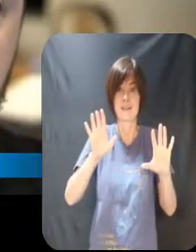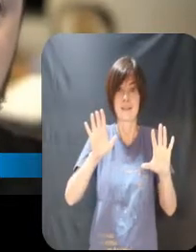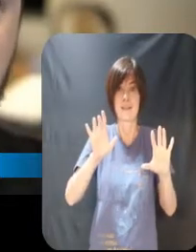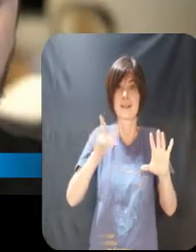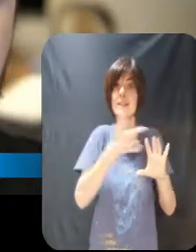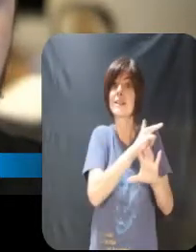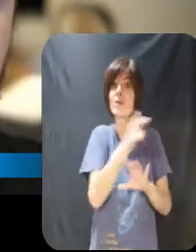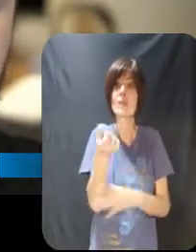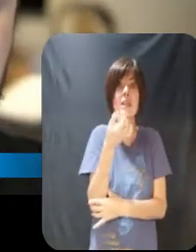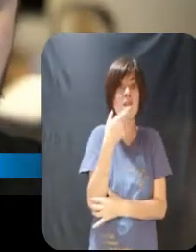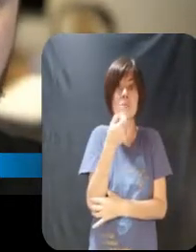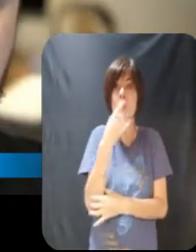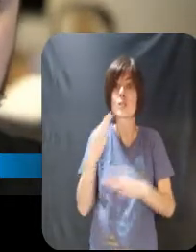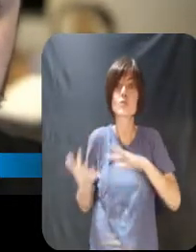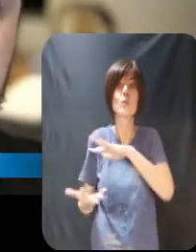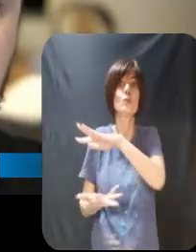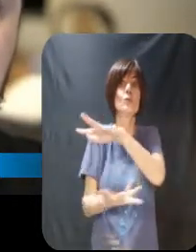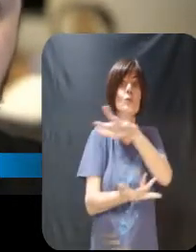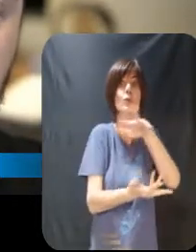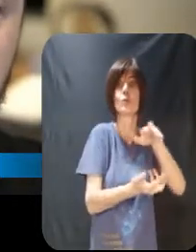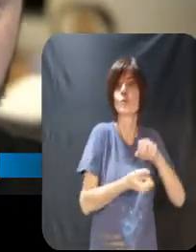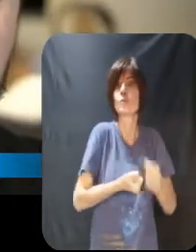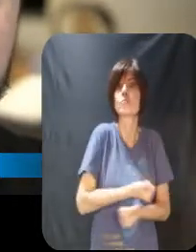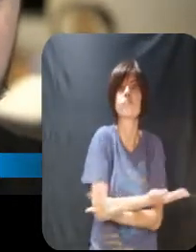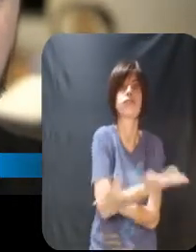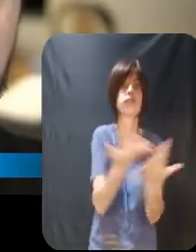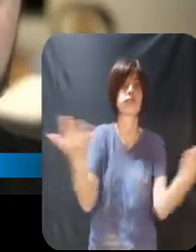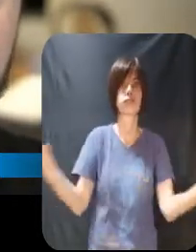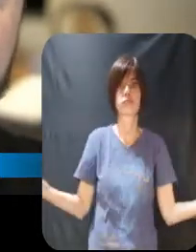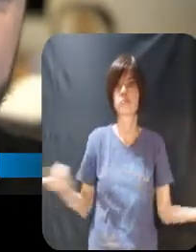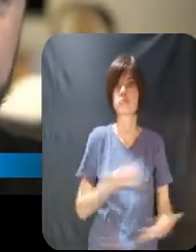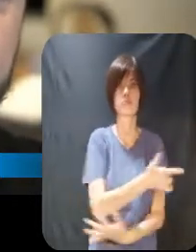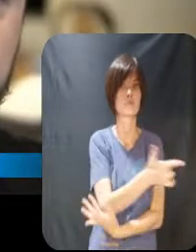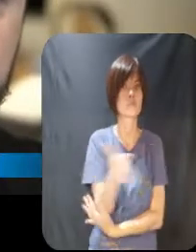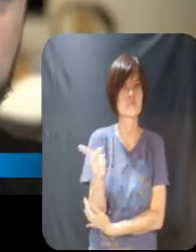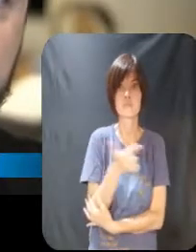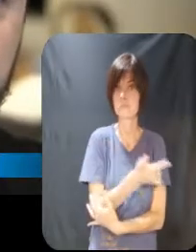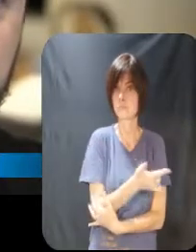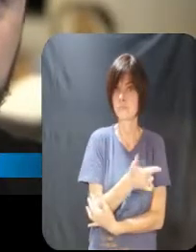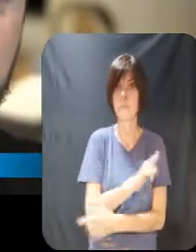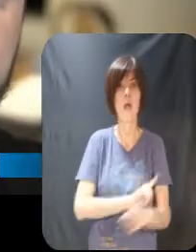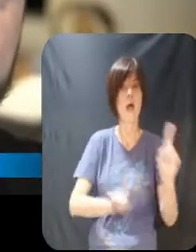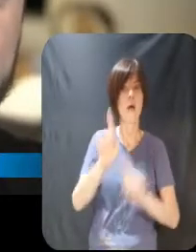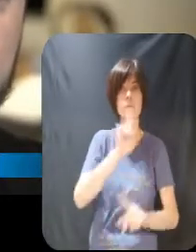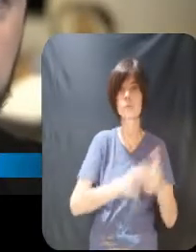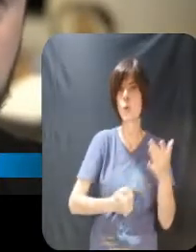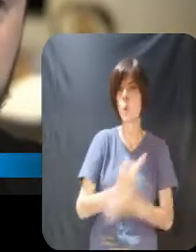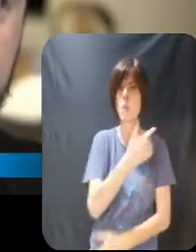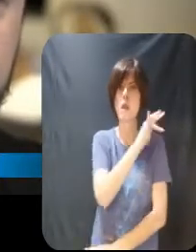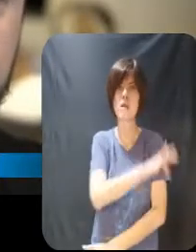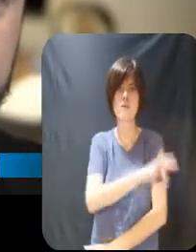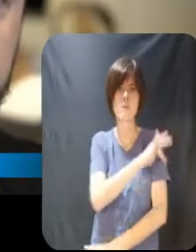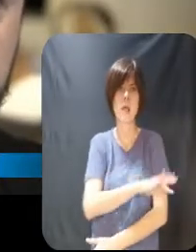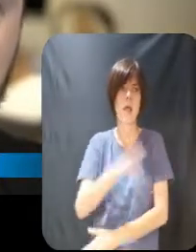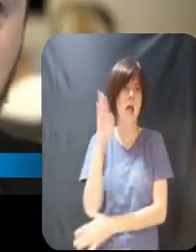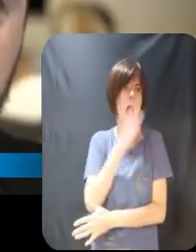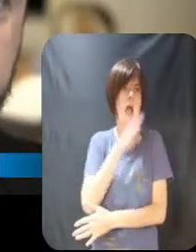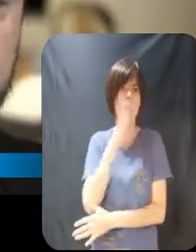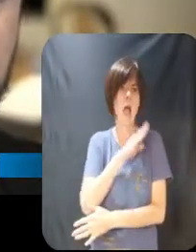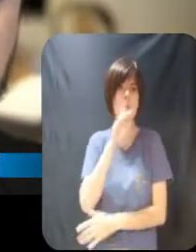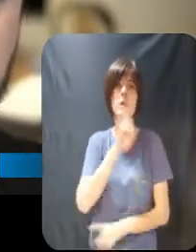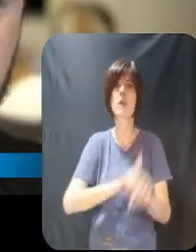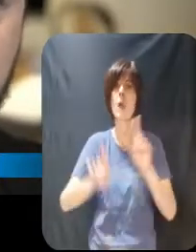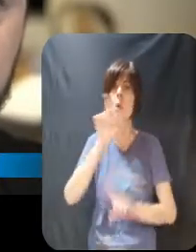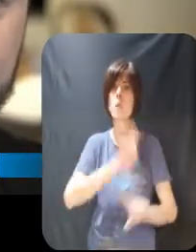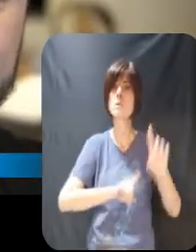que as pessoas correram para a farmácia para comprar esse medicamento agora e deixaram quem depende da hidroxicloroquina para tratamento de artrite reumatoide,